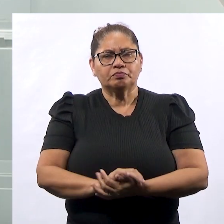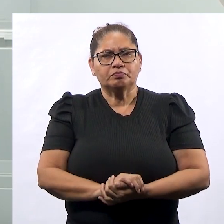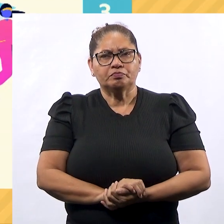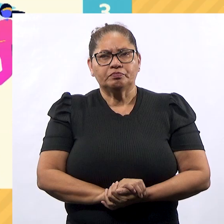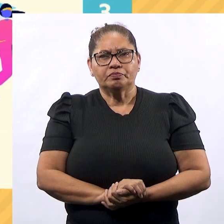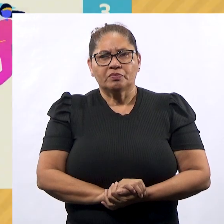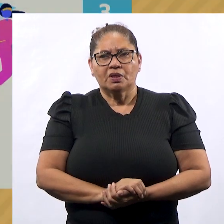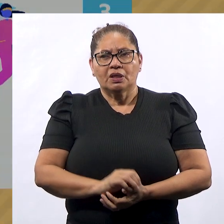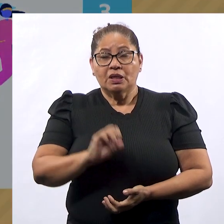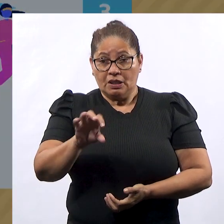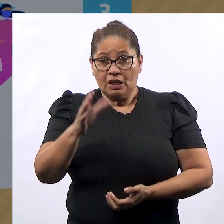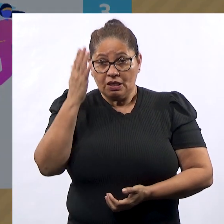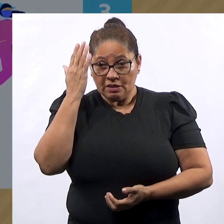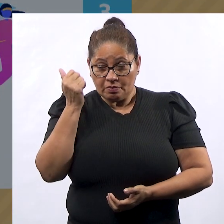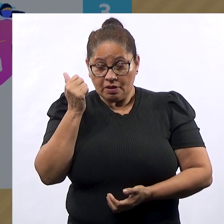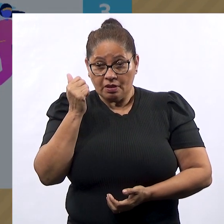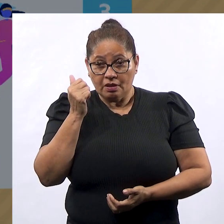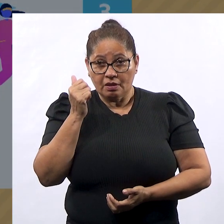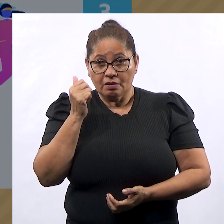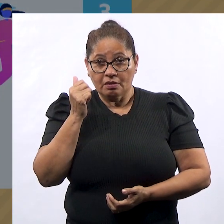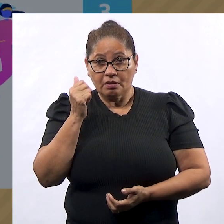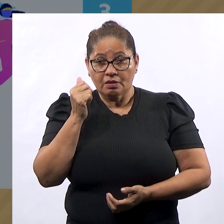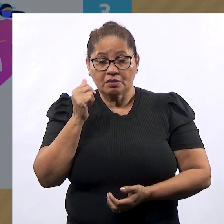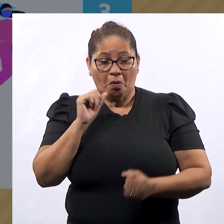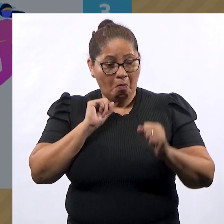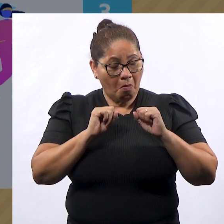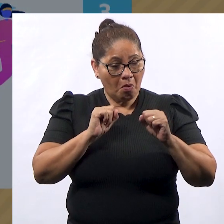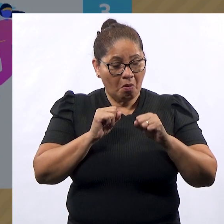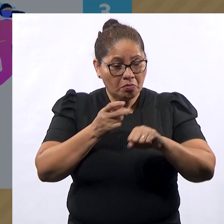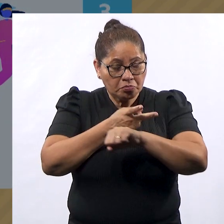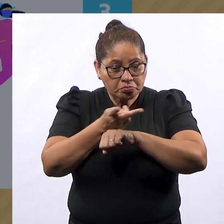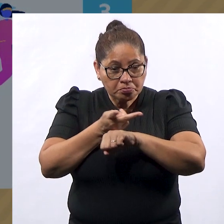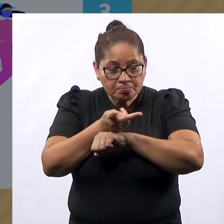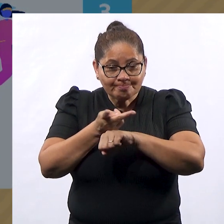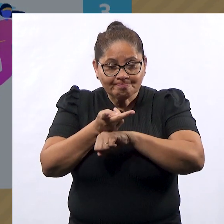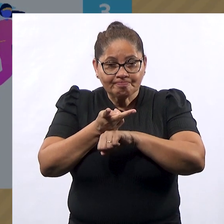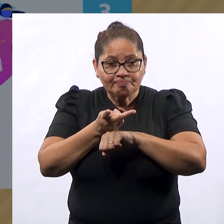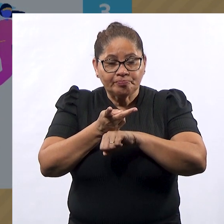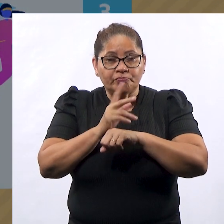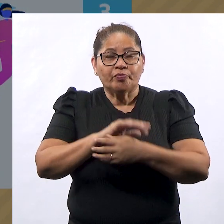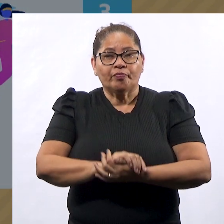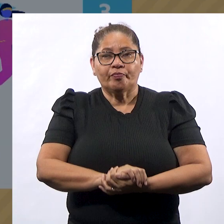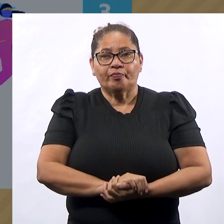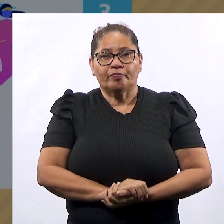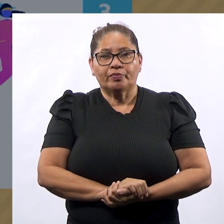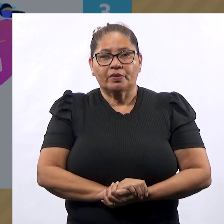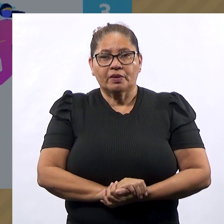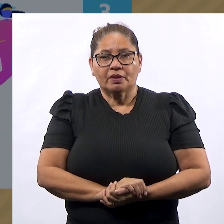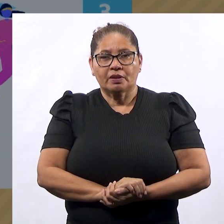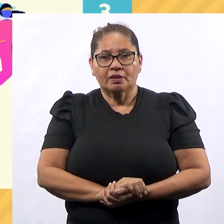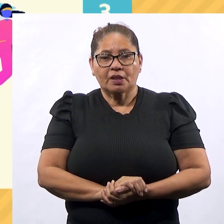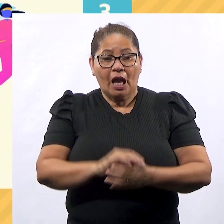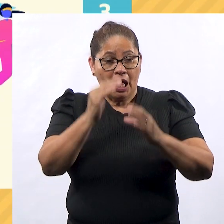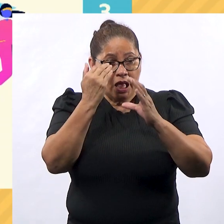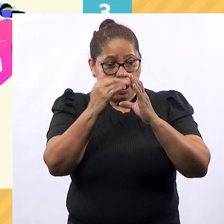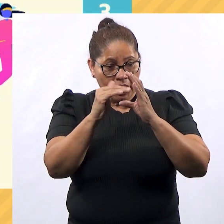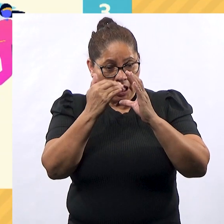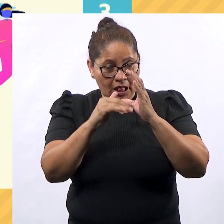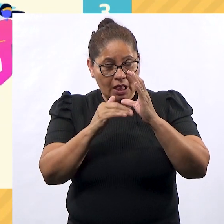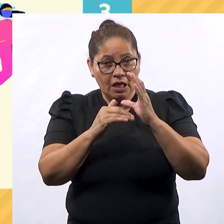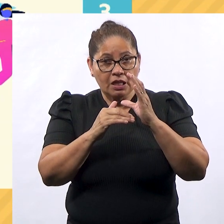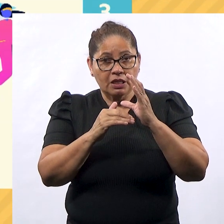avaliação. Se você quiser saber mais, olha quem você pode ir lá procurar, né, dentro da